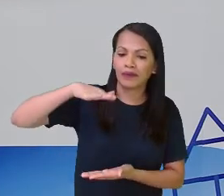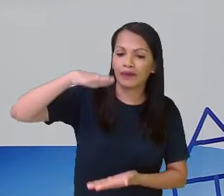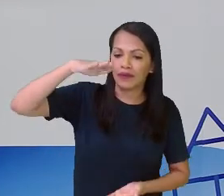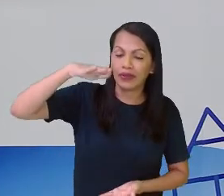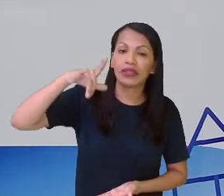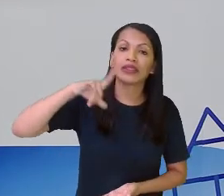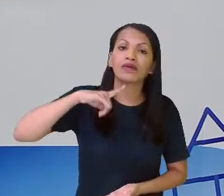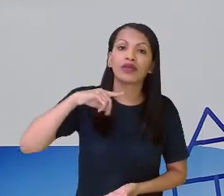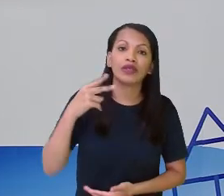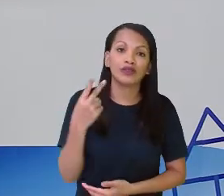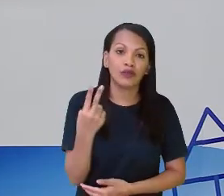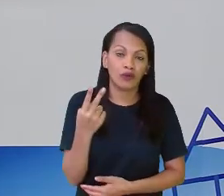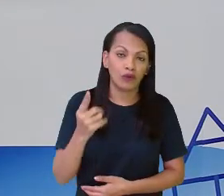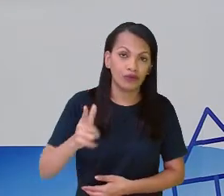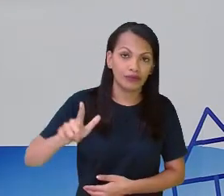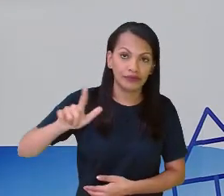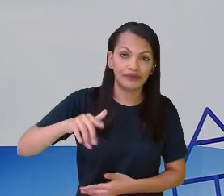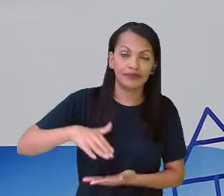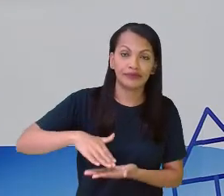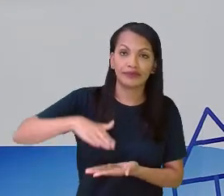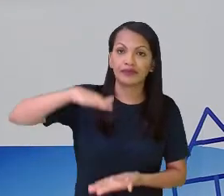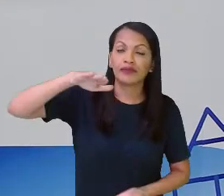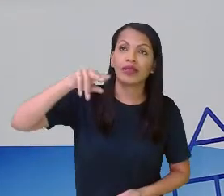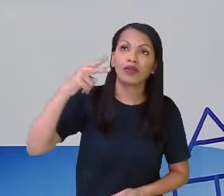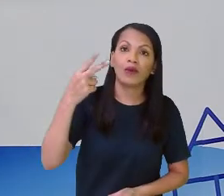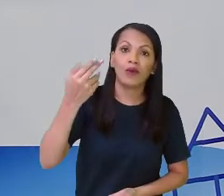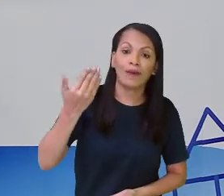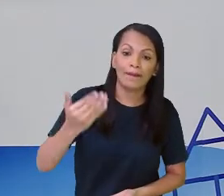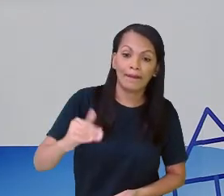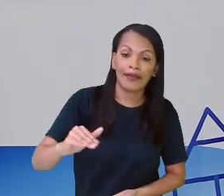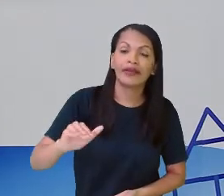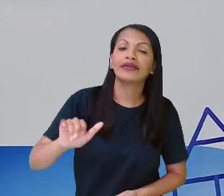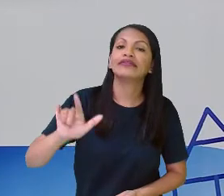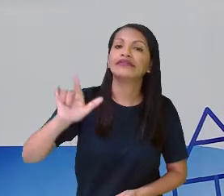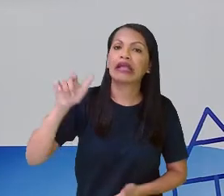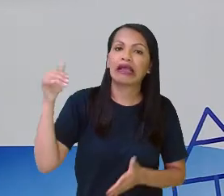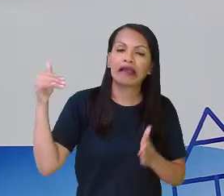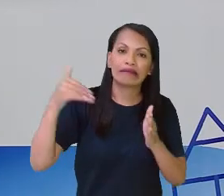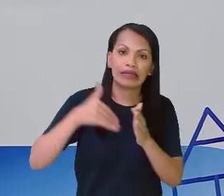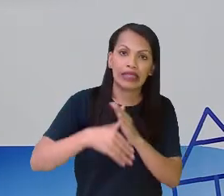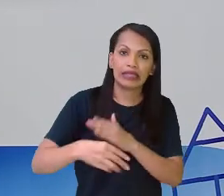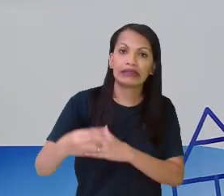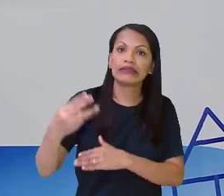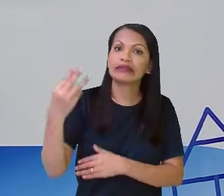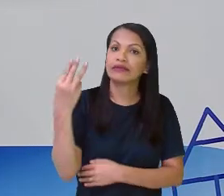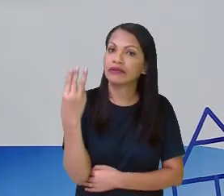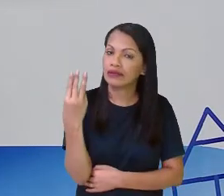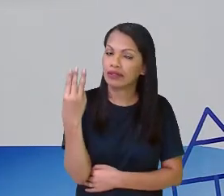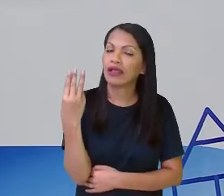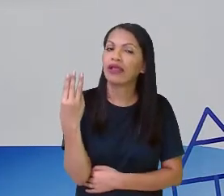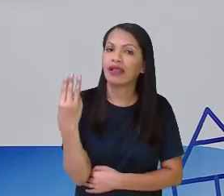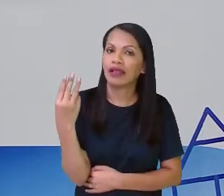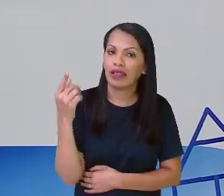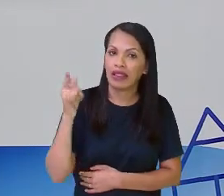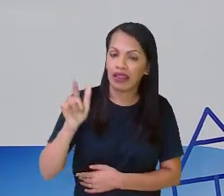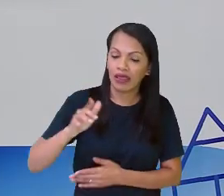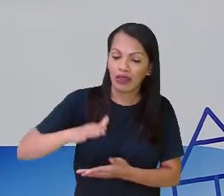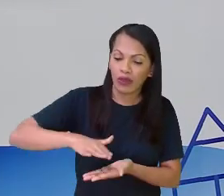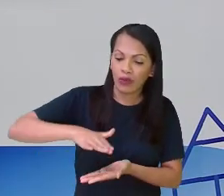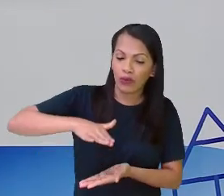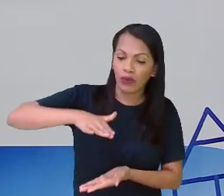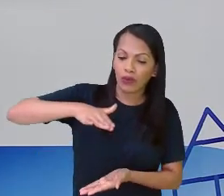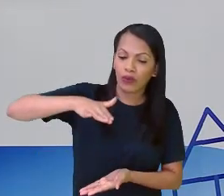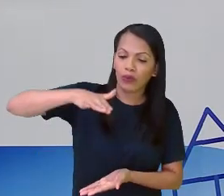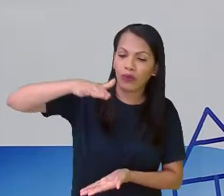né? Normalmente 2 litros, 2 litros e meio, até 3 litros, né? Aquela garrafa maior, a capacidade